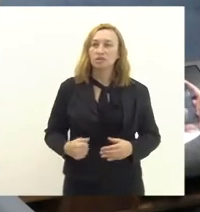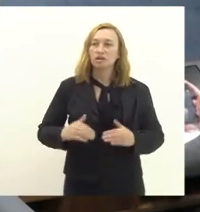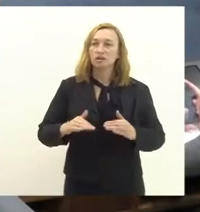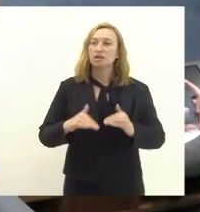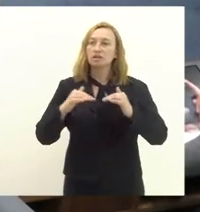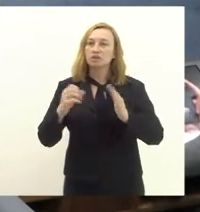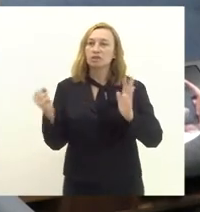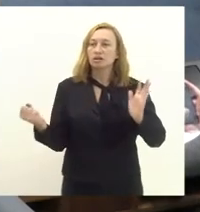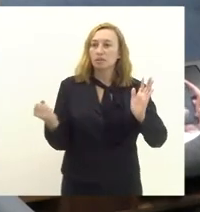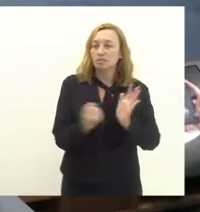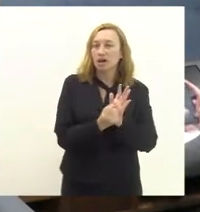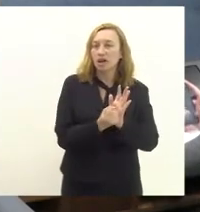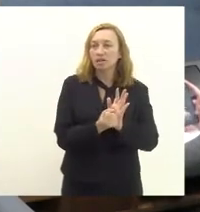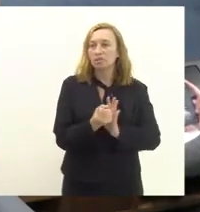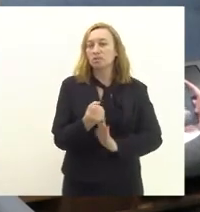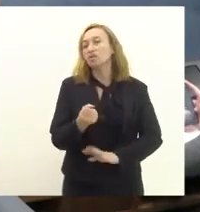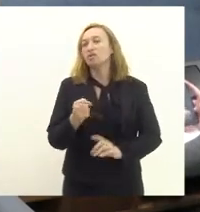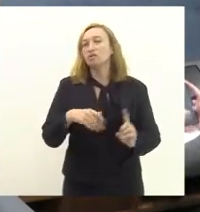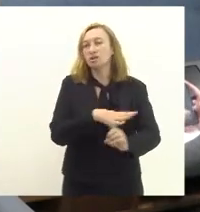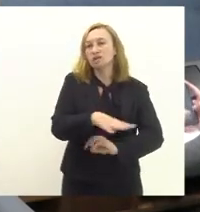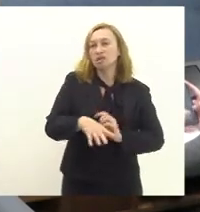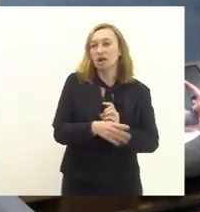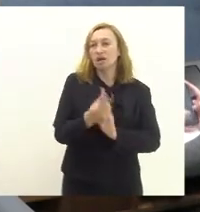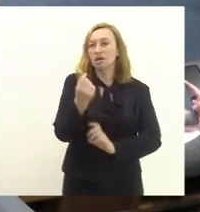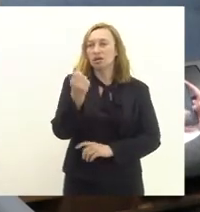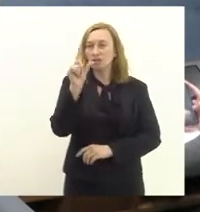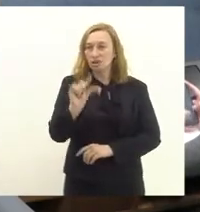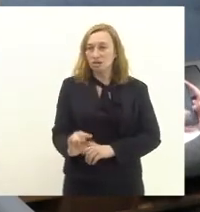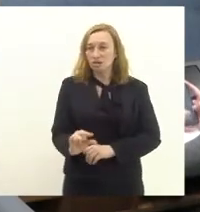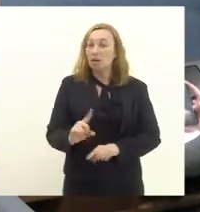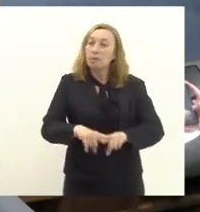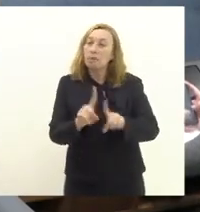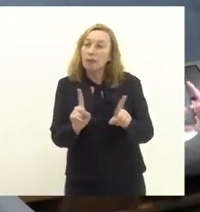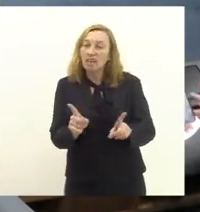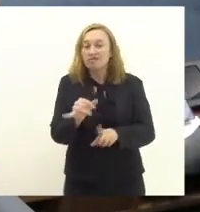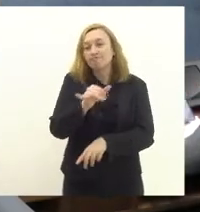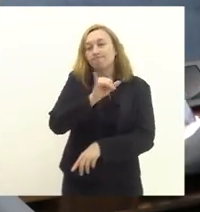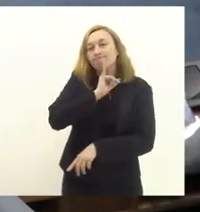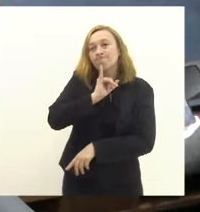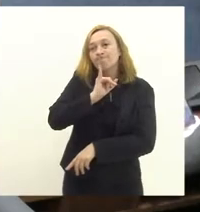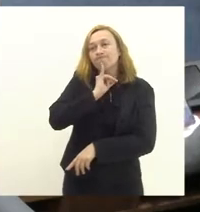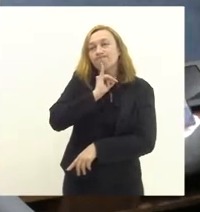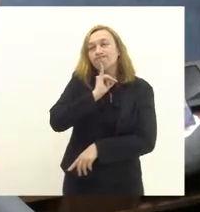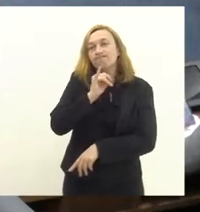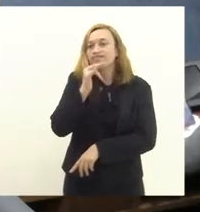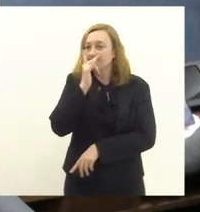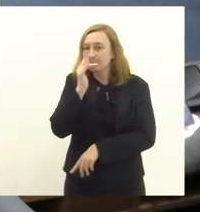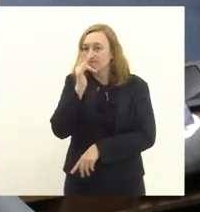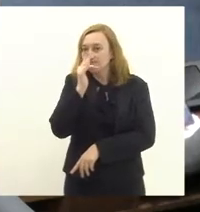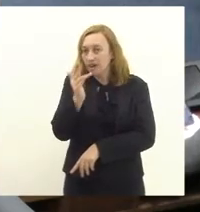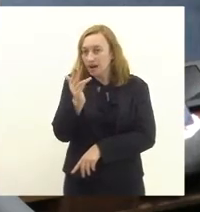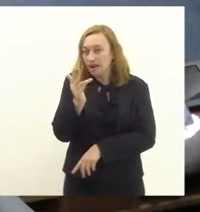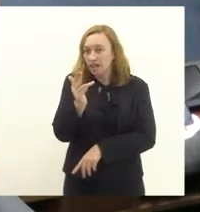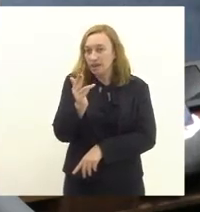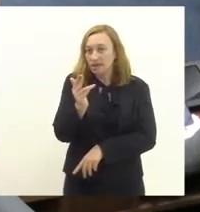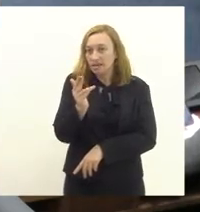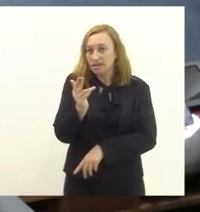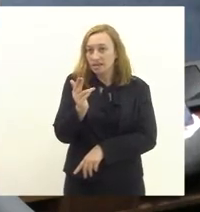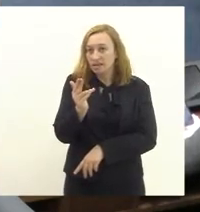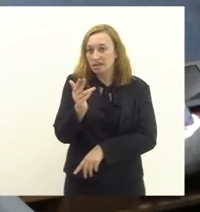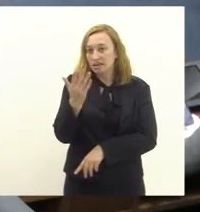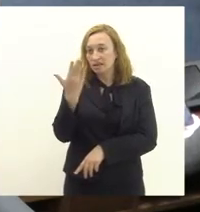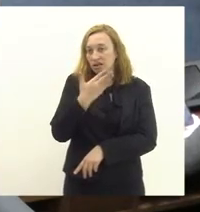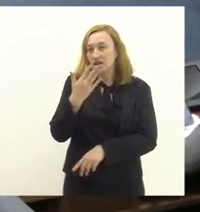impacto social e baixo custo orçamentário. Mas, infelizmente, parece uma máxima, independente